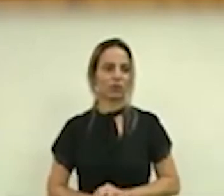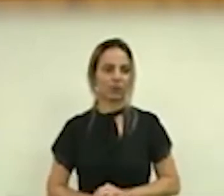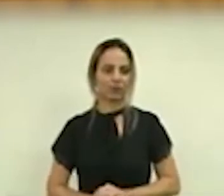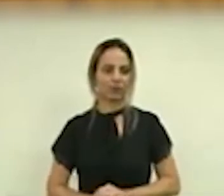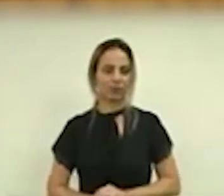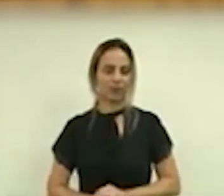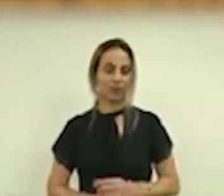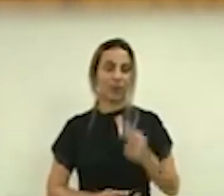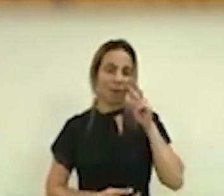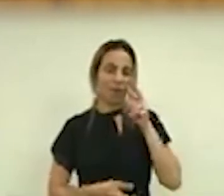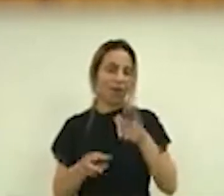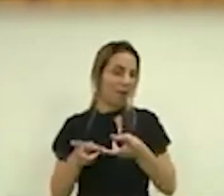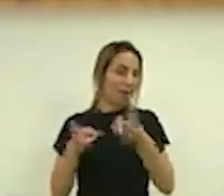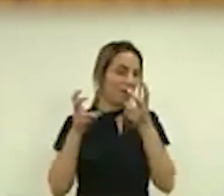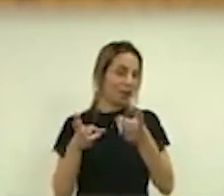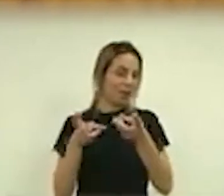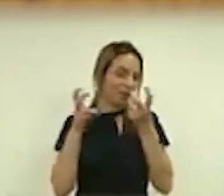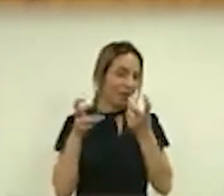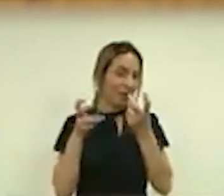Pelo que a gente está vendo,